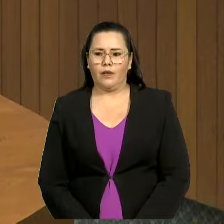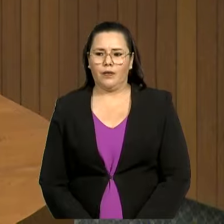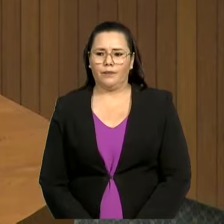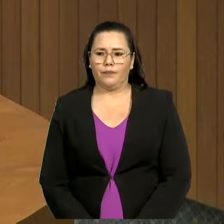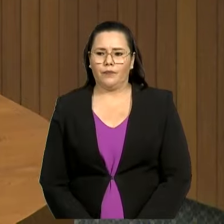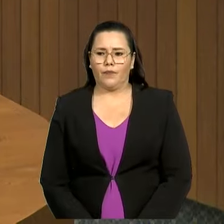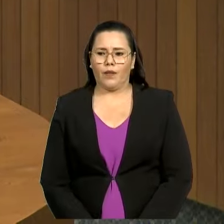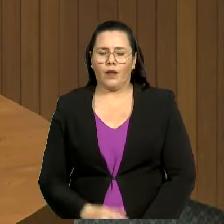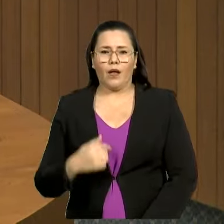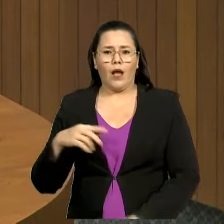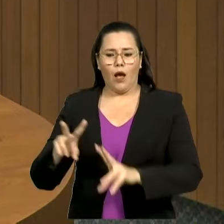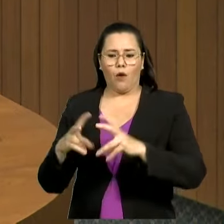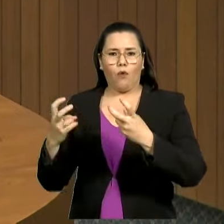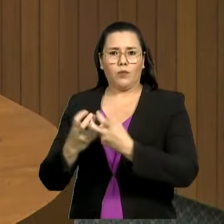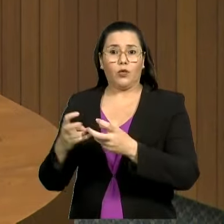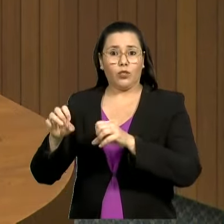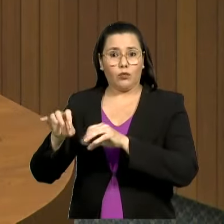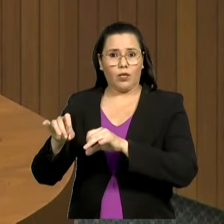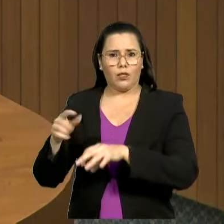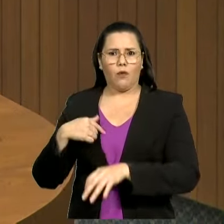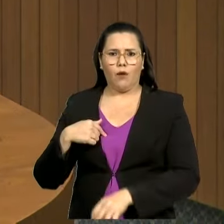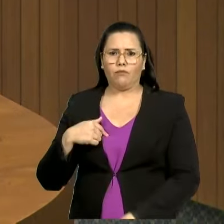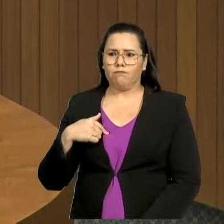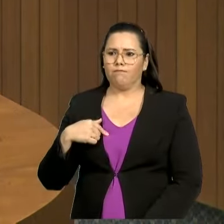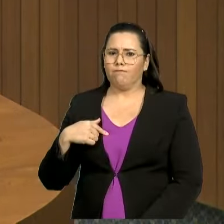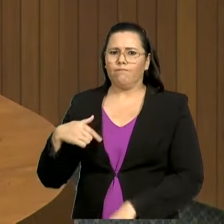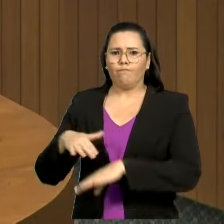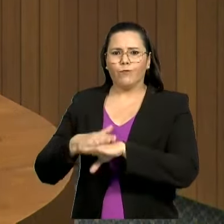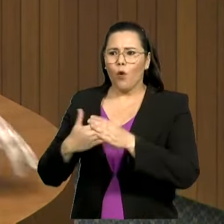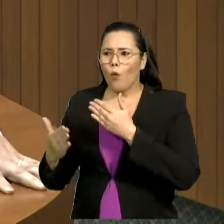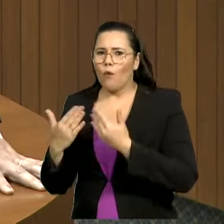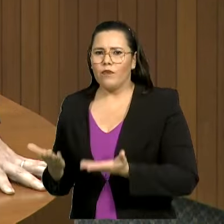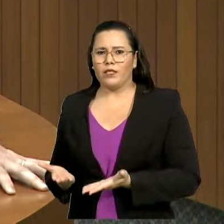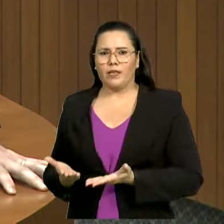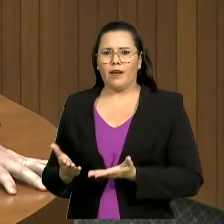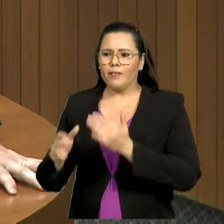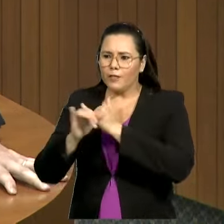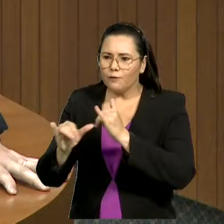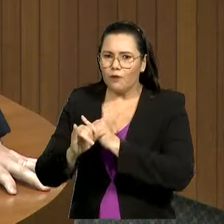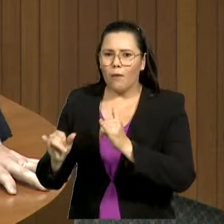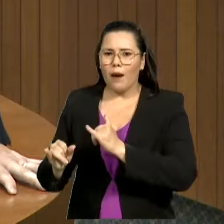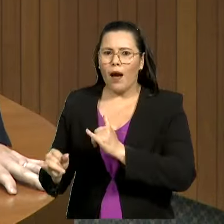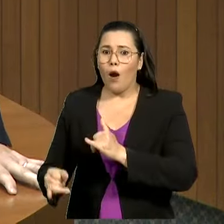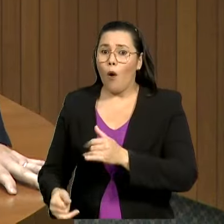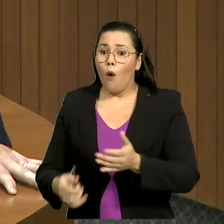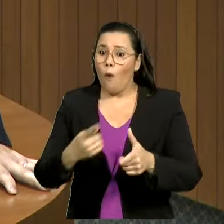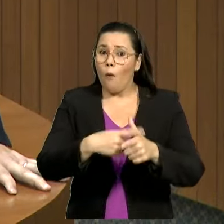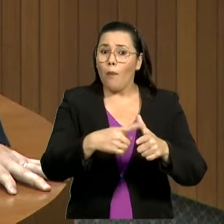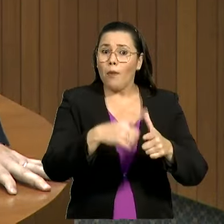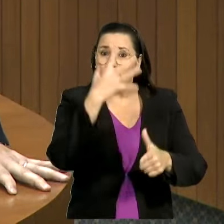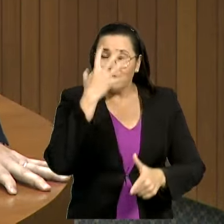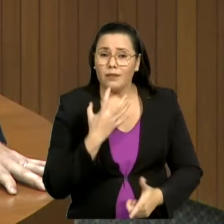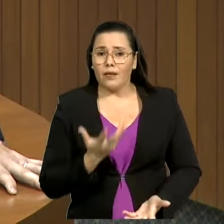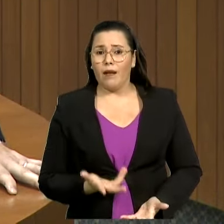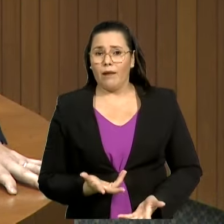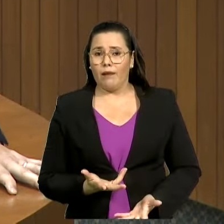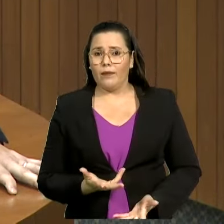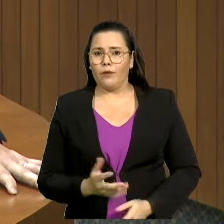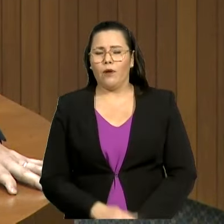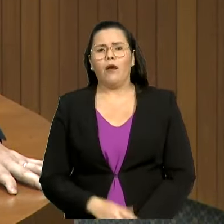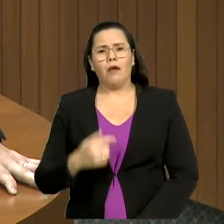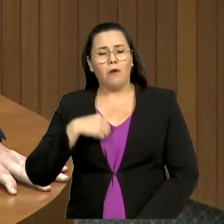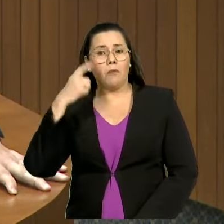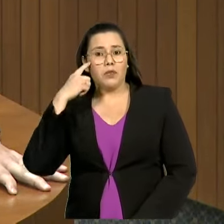presidente da Comissão de Educação esse grave crime que estão tentando praticar contra os professores, imediatamente a casa se